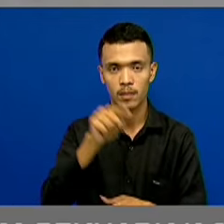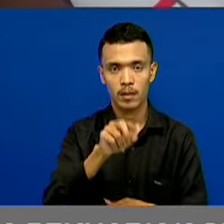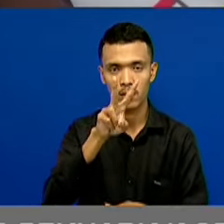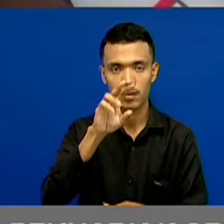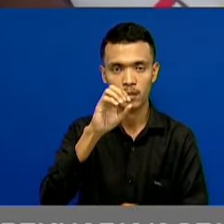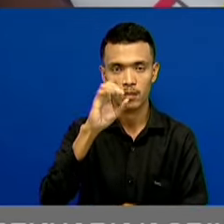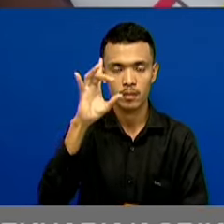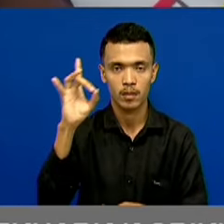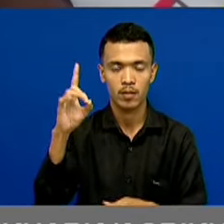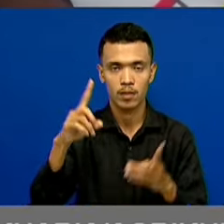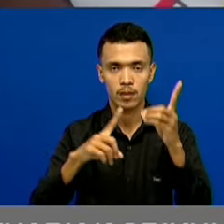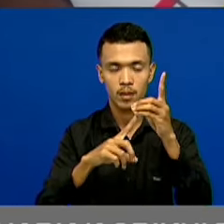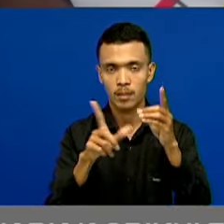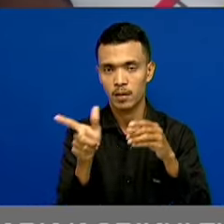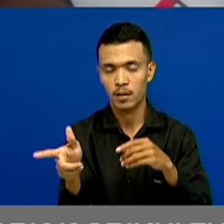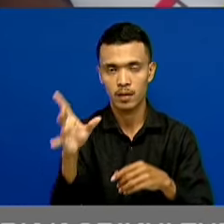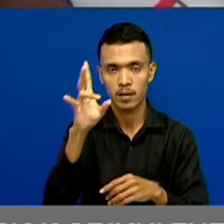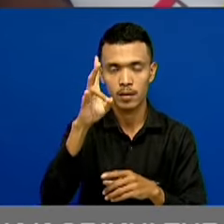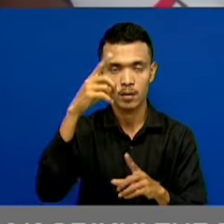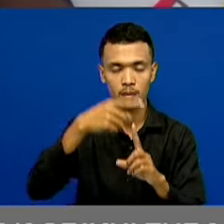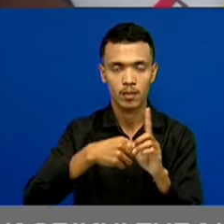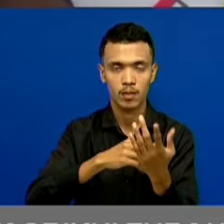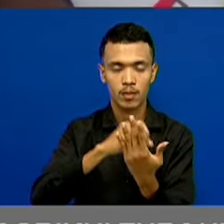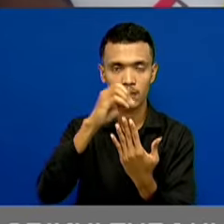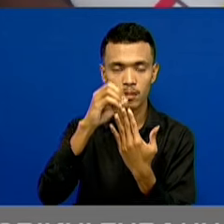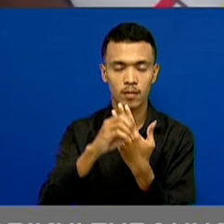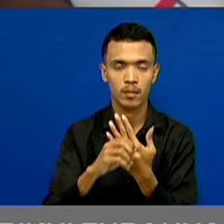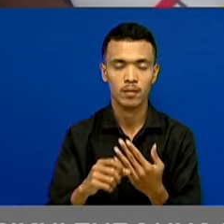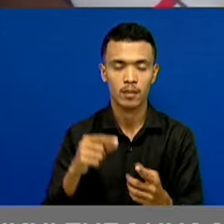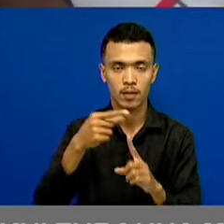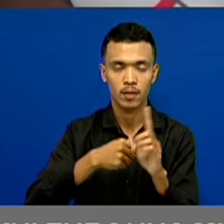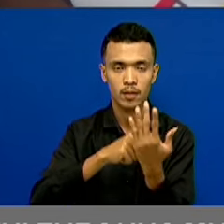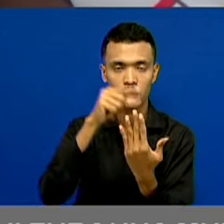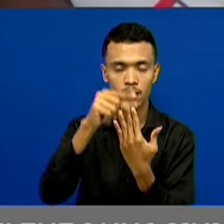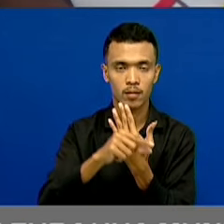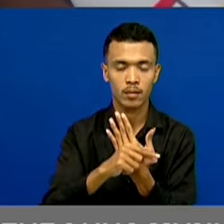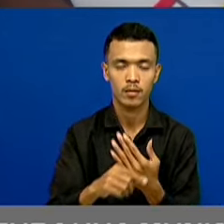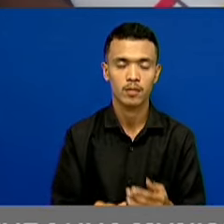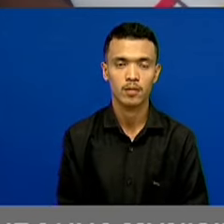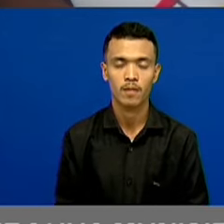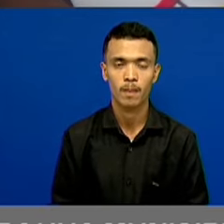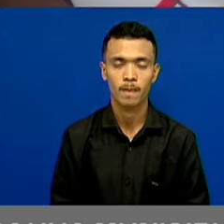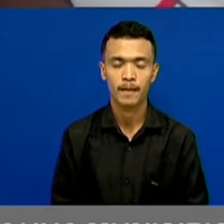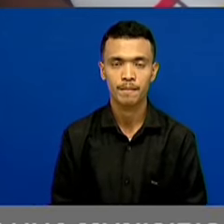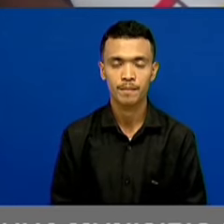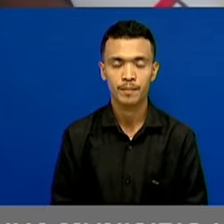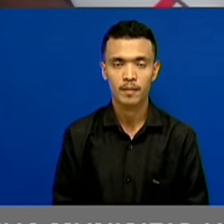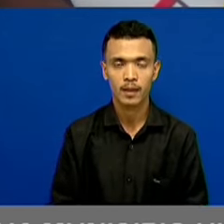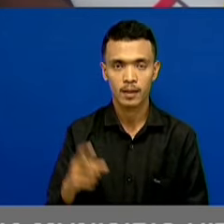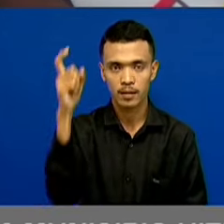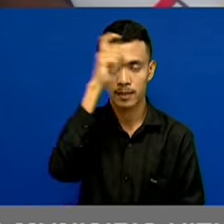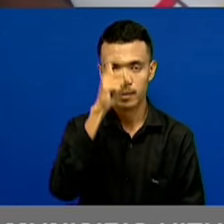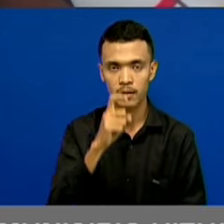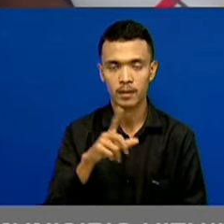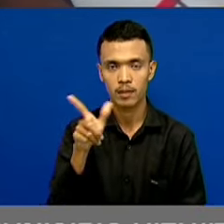33/2008, 27 de agosto, Conaba, higiene no ordem público, no mos ato comemora ida aniversário tinha Rua Nulu